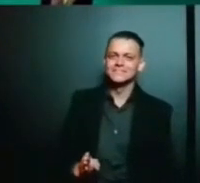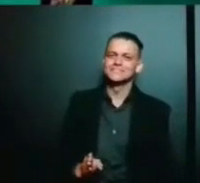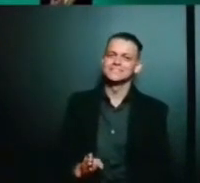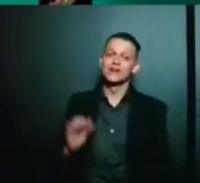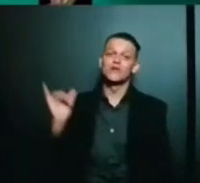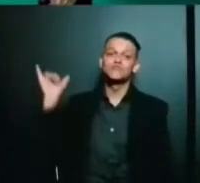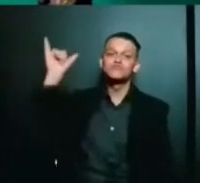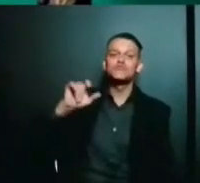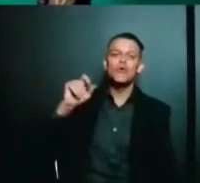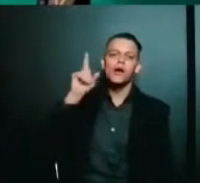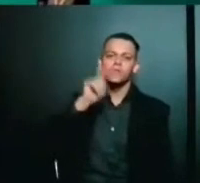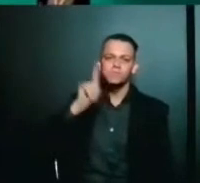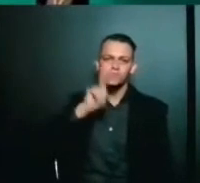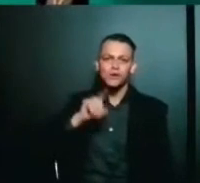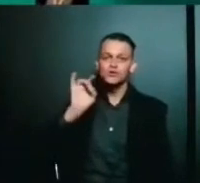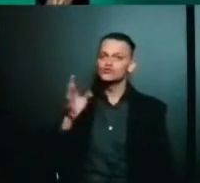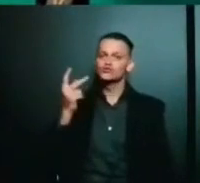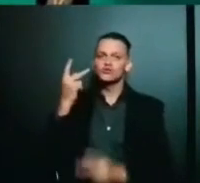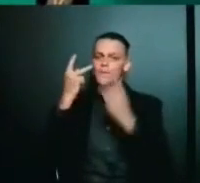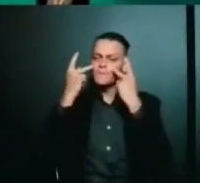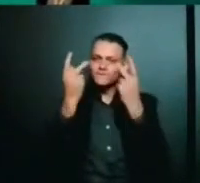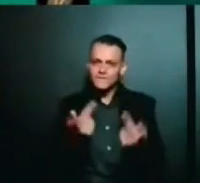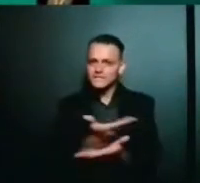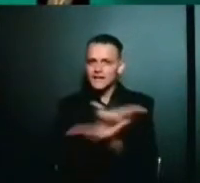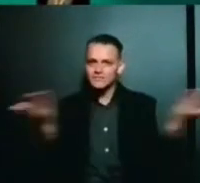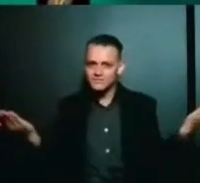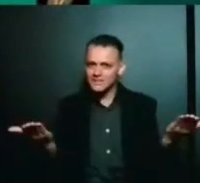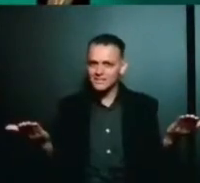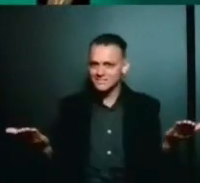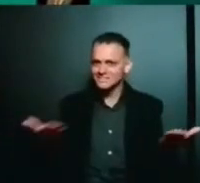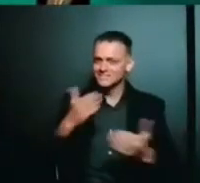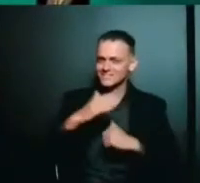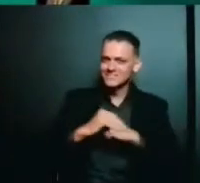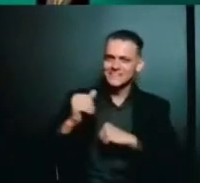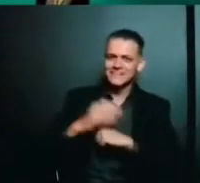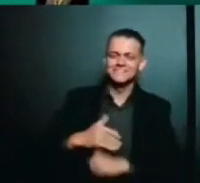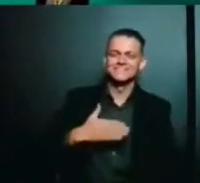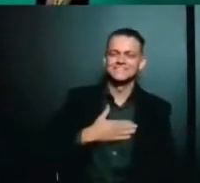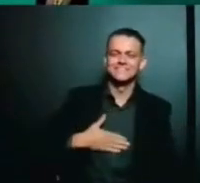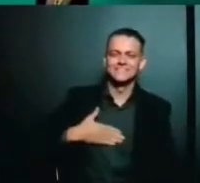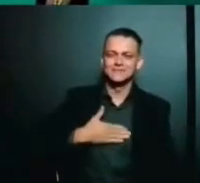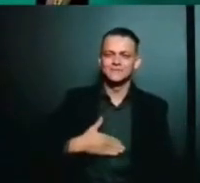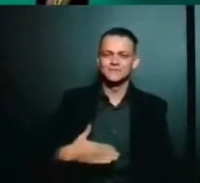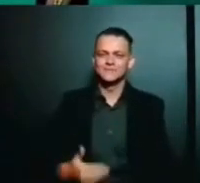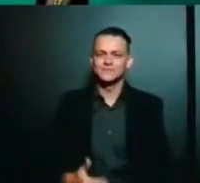Só para ver vocês, só para receber esse carinho.